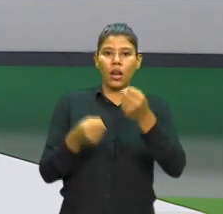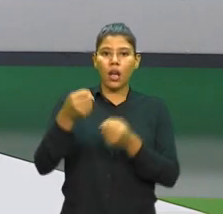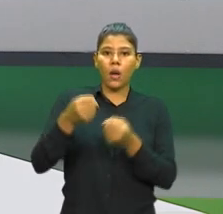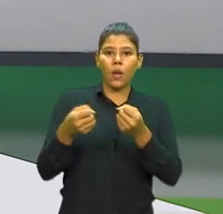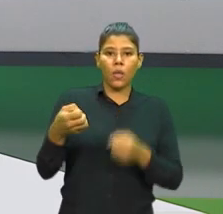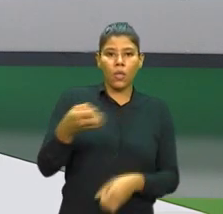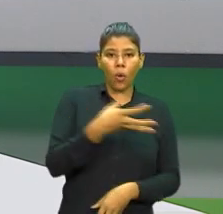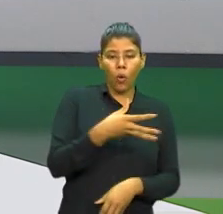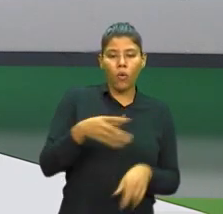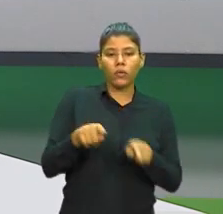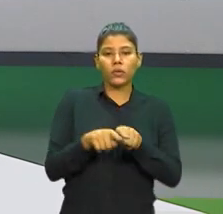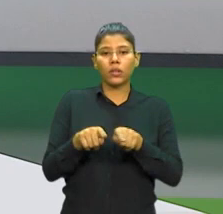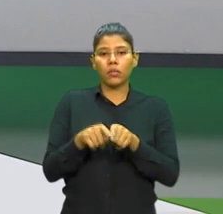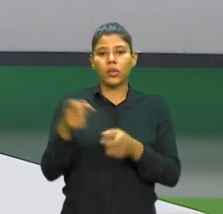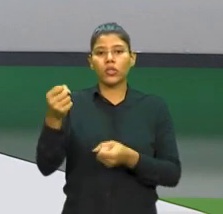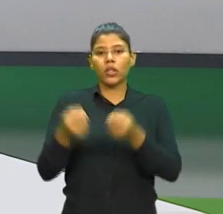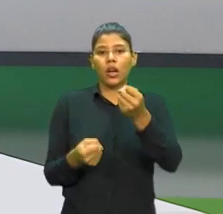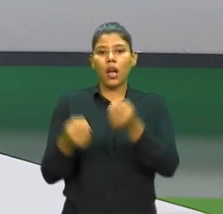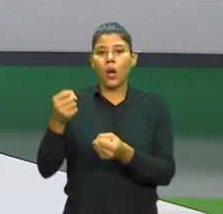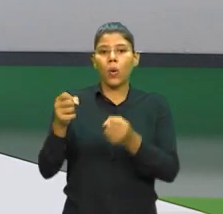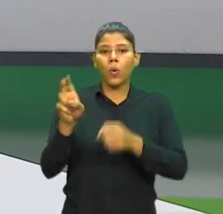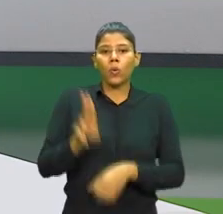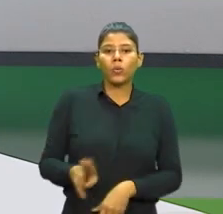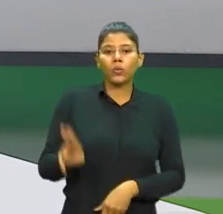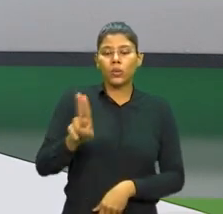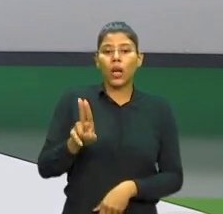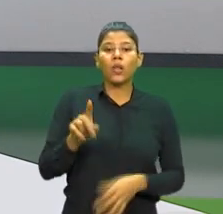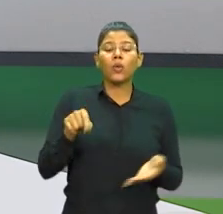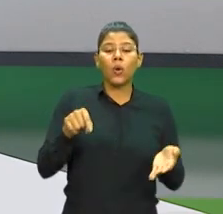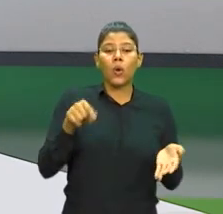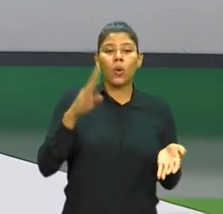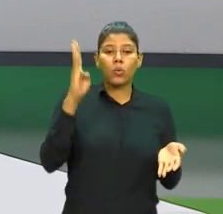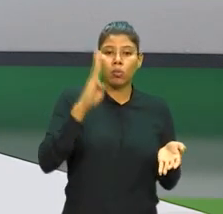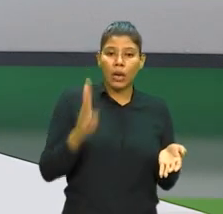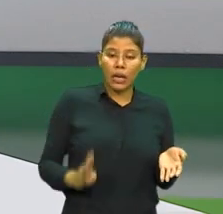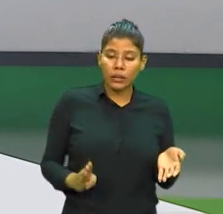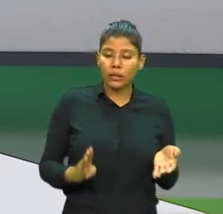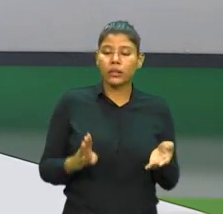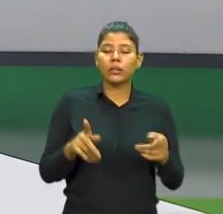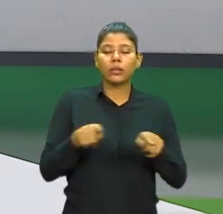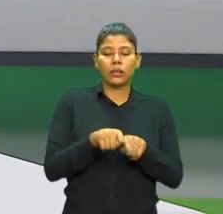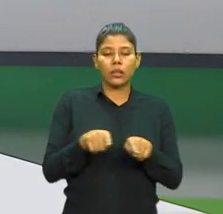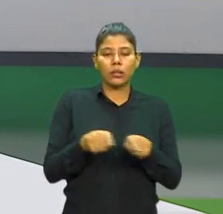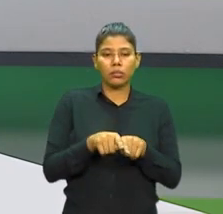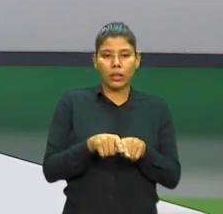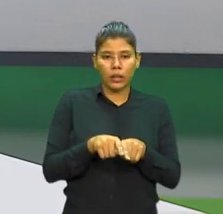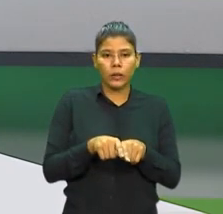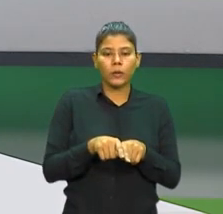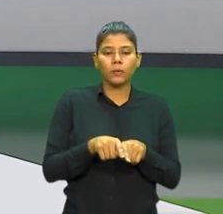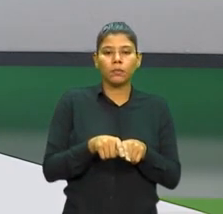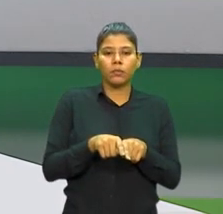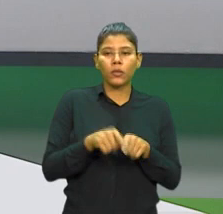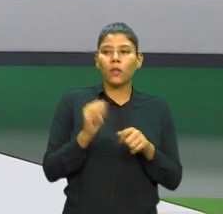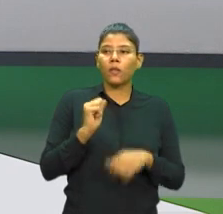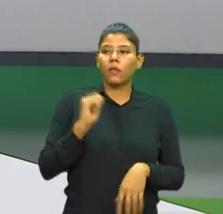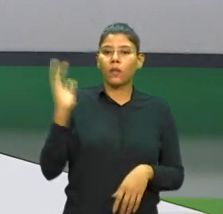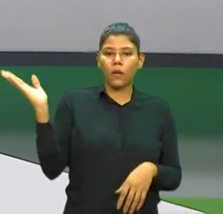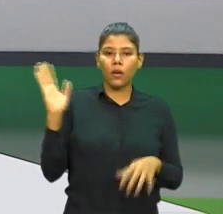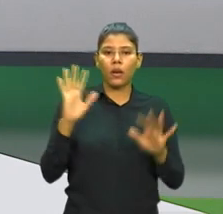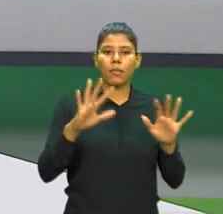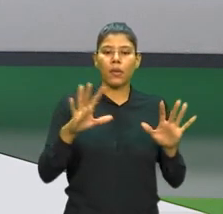seminovos não só no Brasil como em todo o mundo mesmo com as dificultades o setor tem buscado